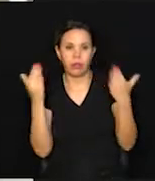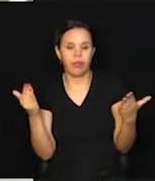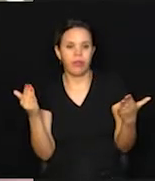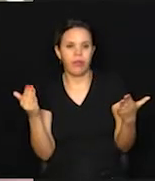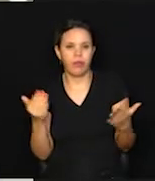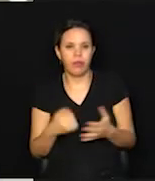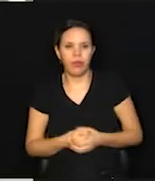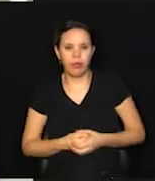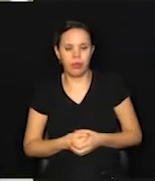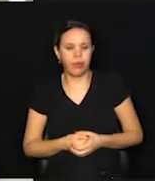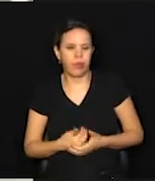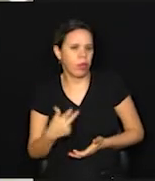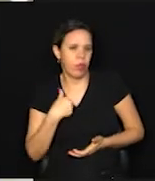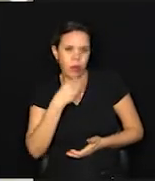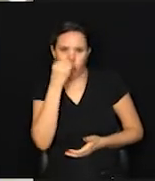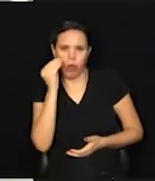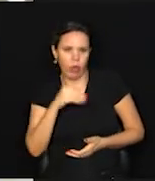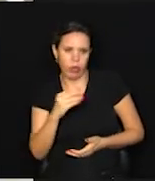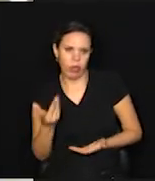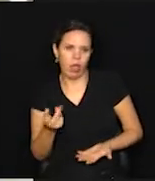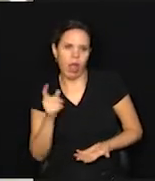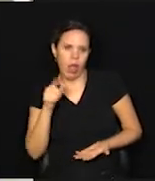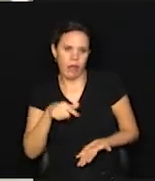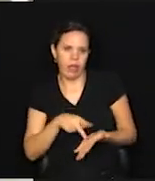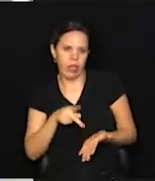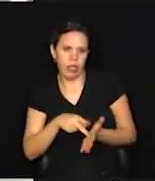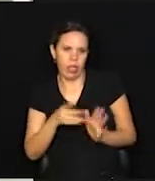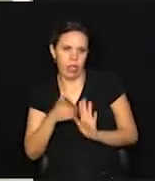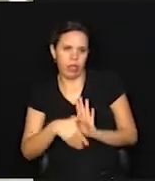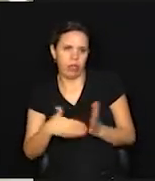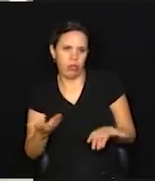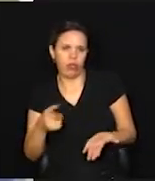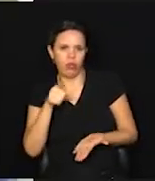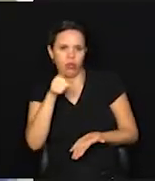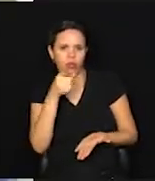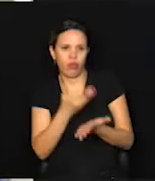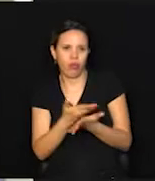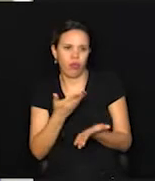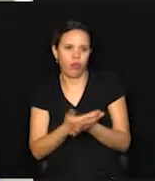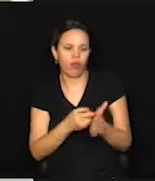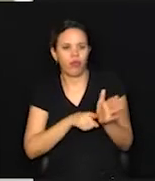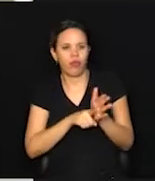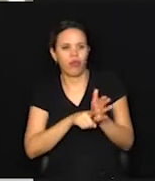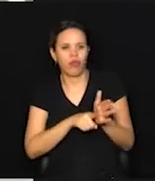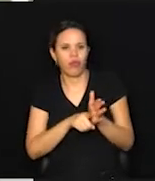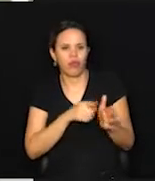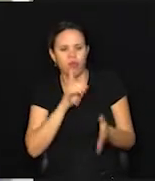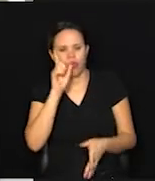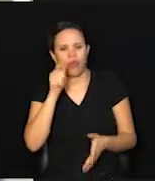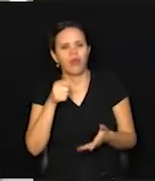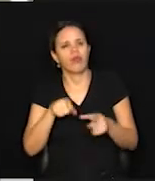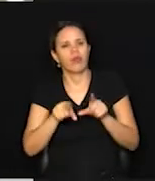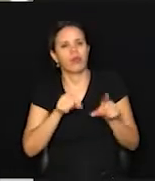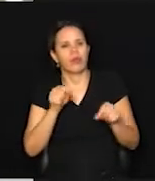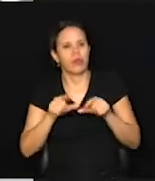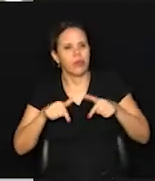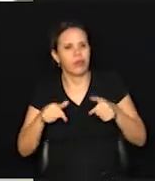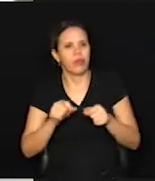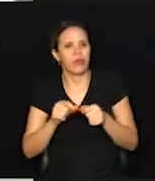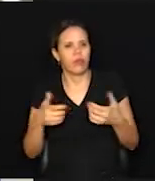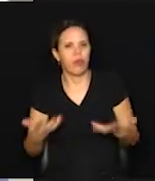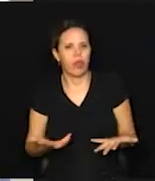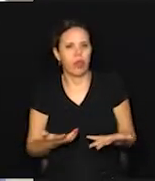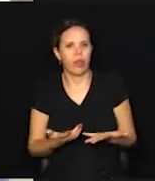porquê negar hoje essa leitura aí. Quando você estuda o itinerário de decisões que foram sendo tomadas,